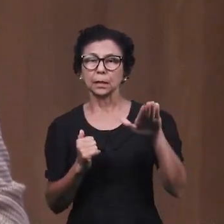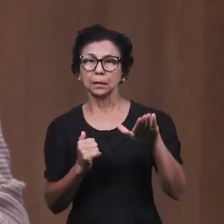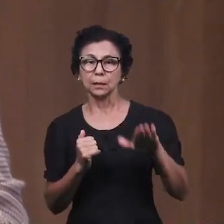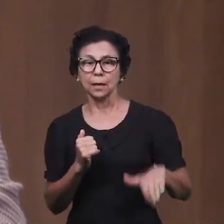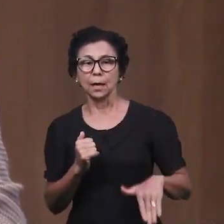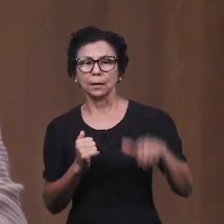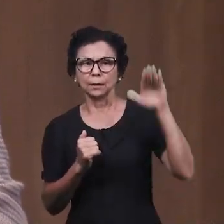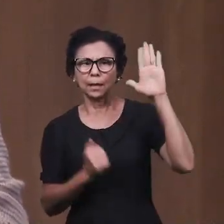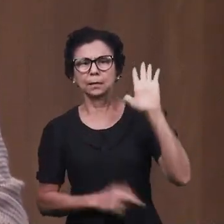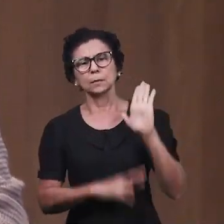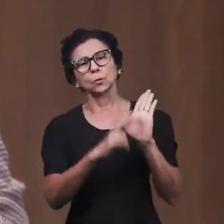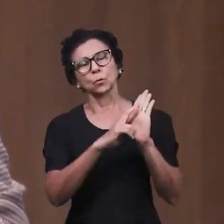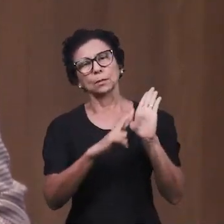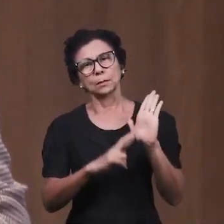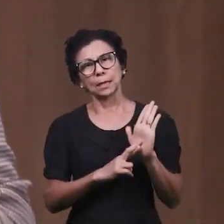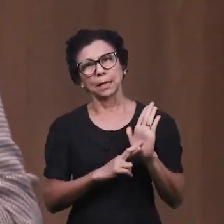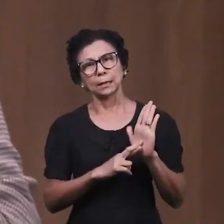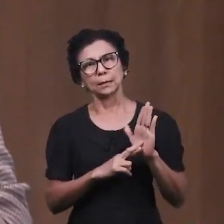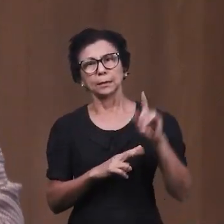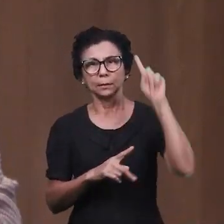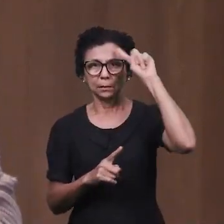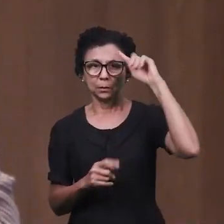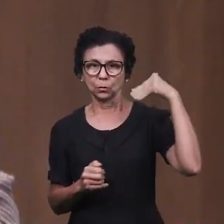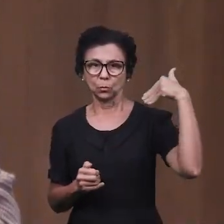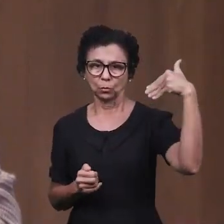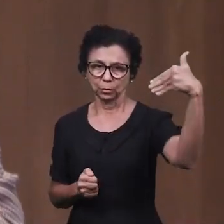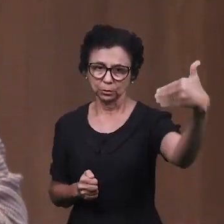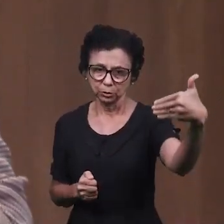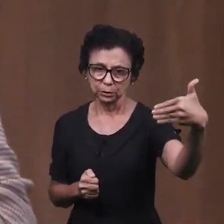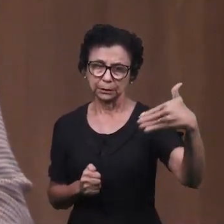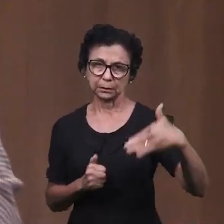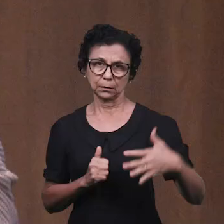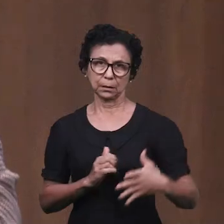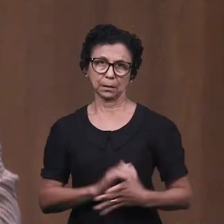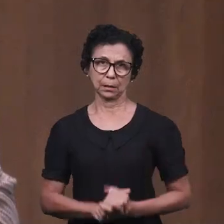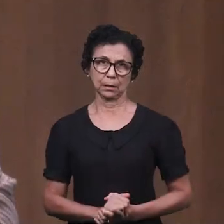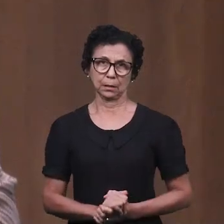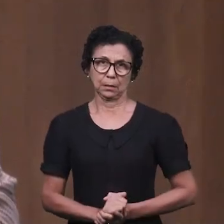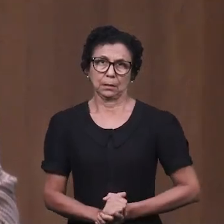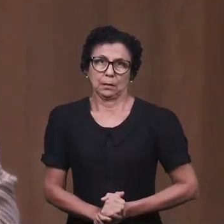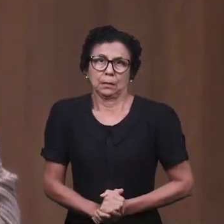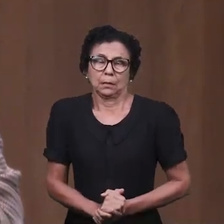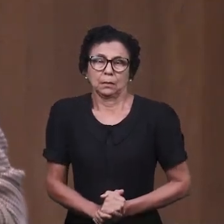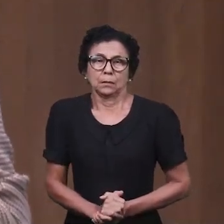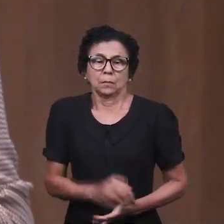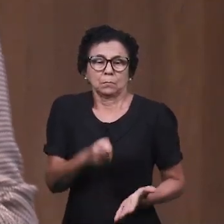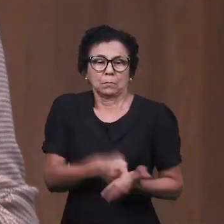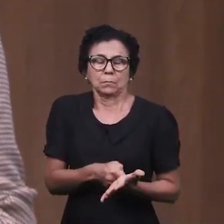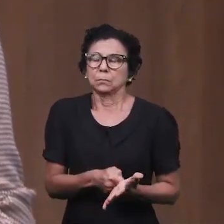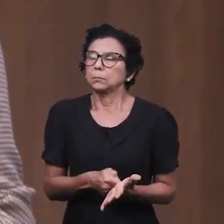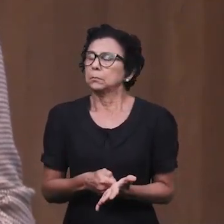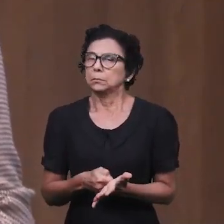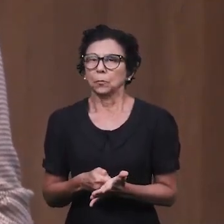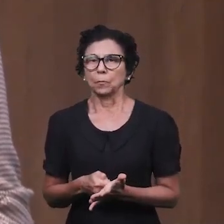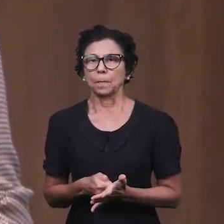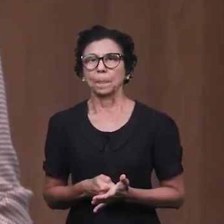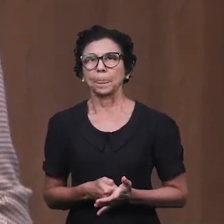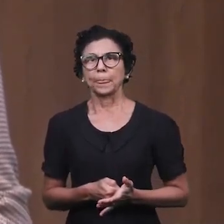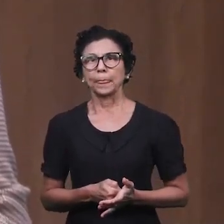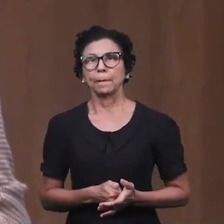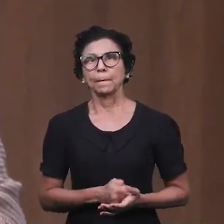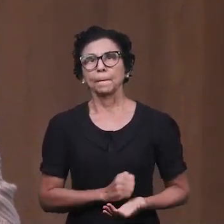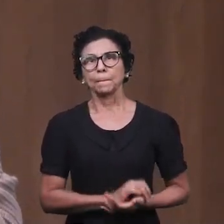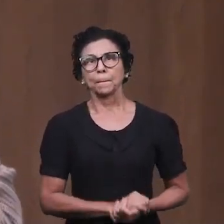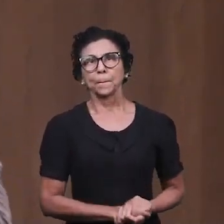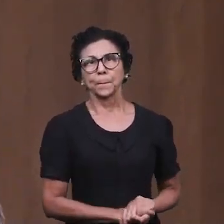regras, se desenvolvem com rotina. Isso é cerebral. Não é impor limites. A partir do momento que você está